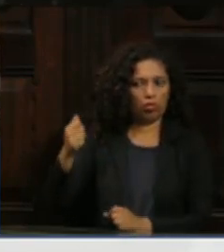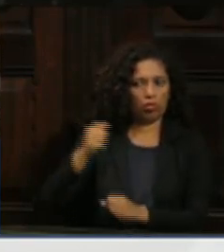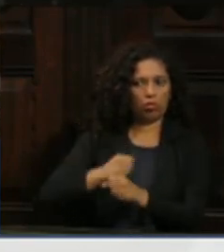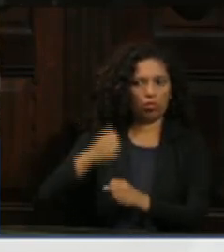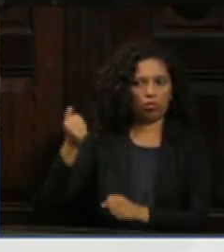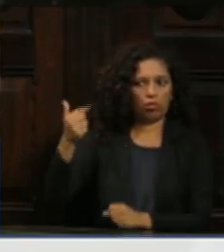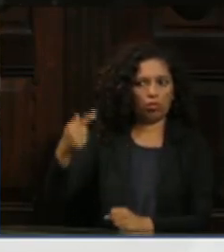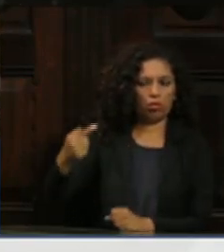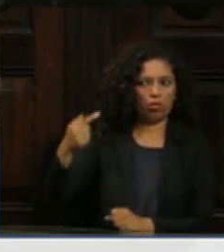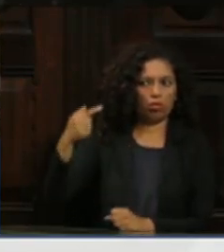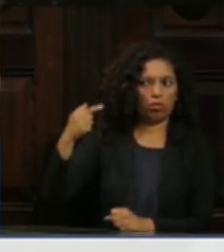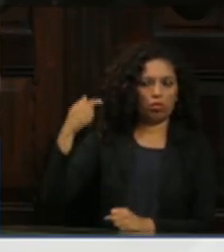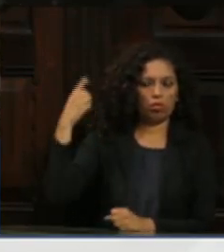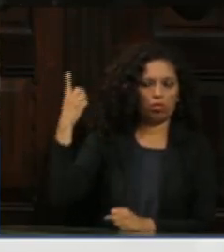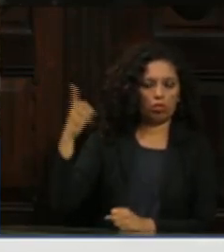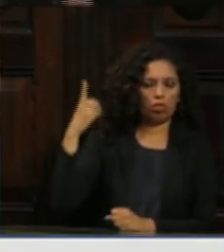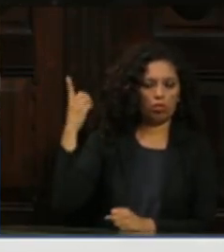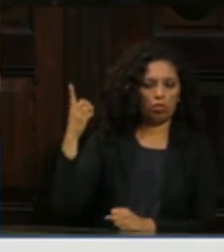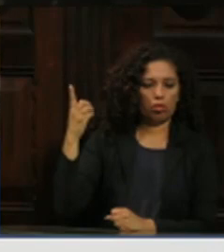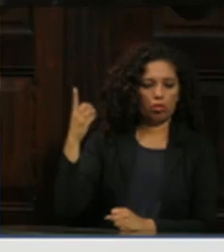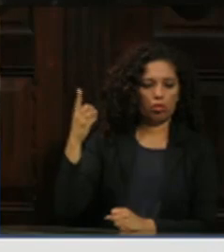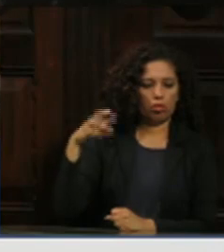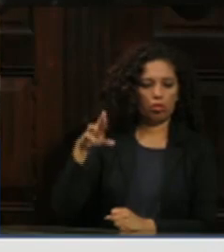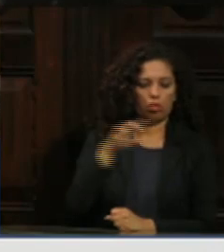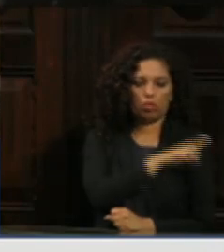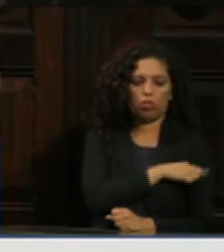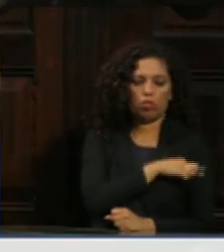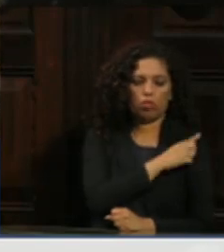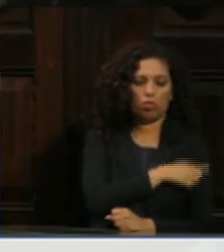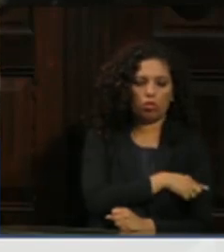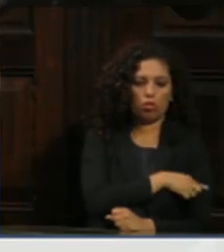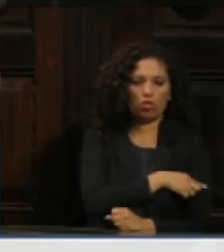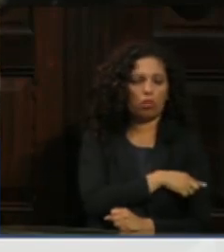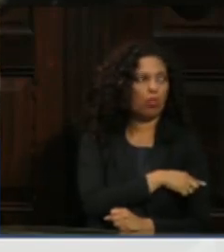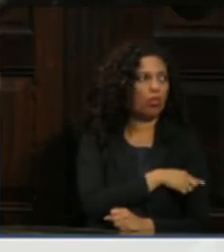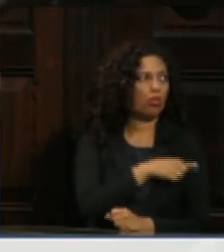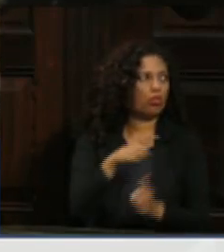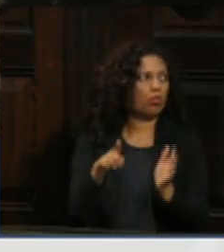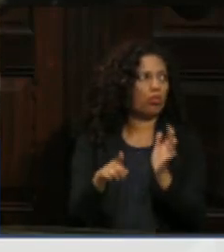2158-A/2016, autoria deputado Carlos Mink. Projeto de lei